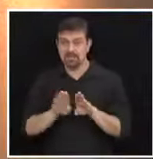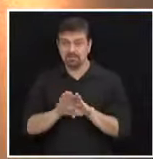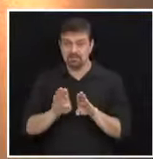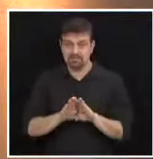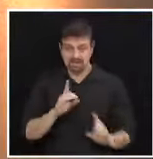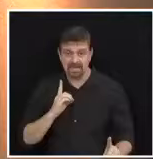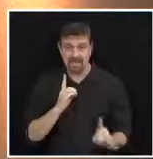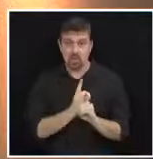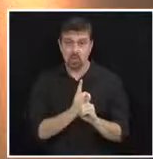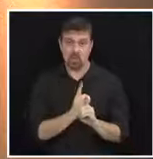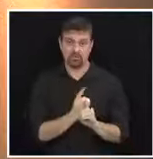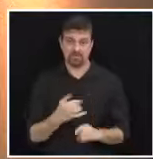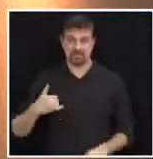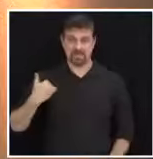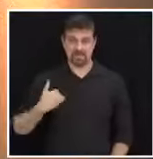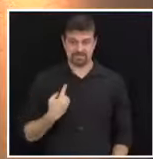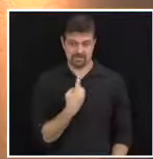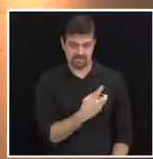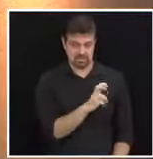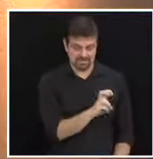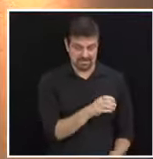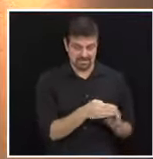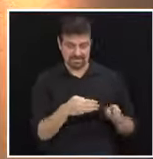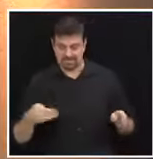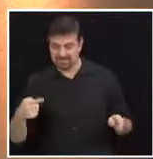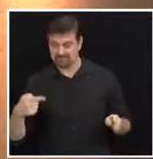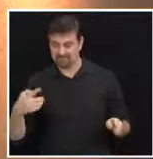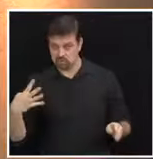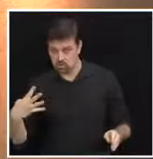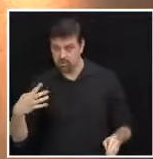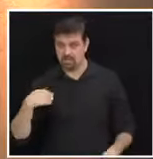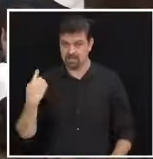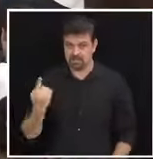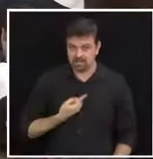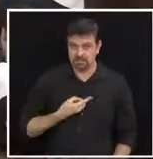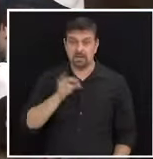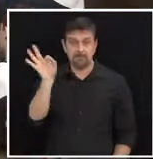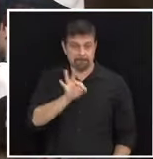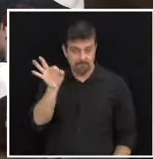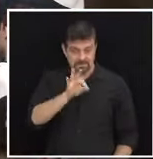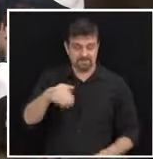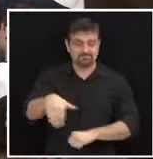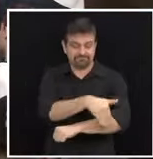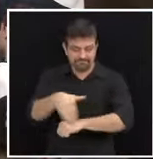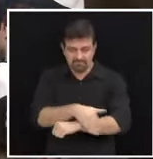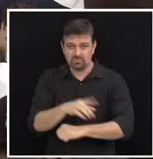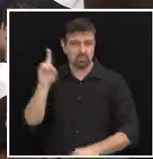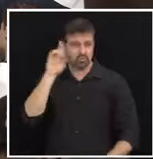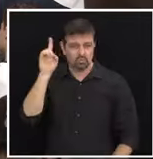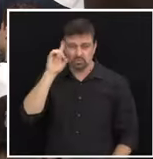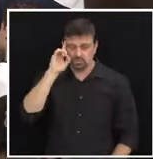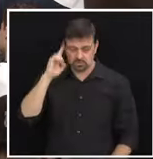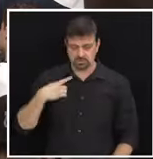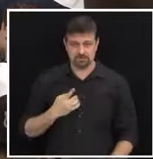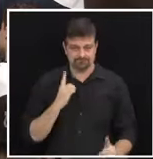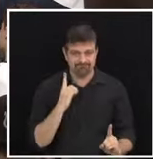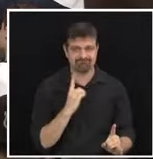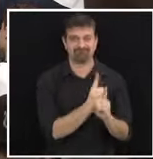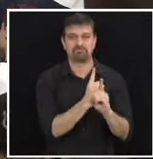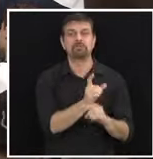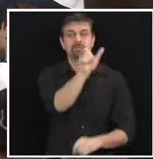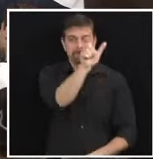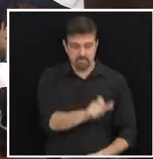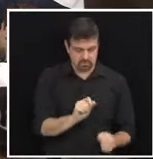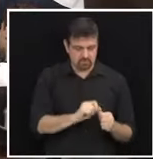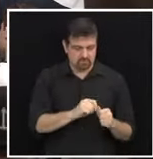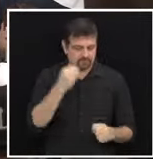esse público. Então, realmente, é um índice que a gente constata na rua, dia após dia. Não tem um dia que nós não vamos para a